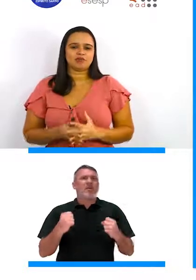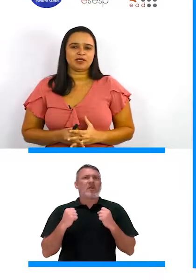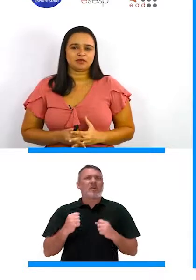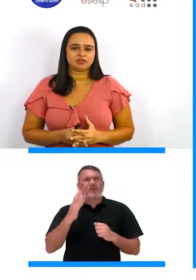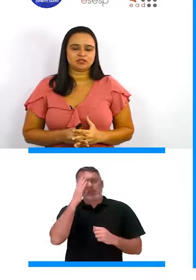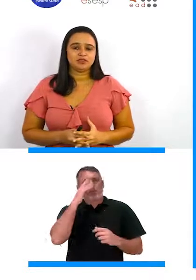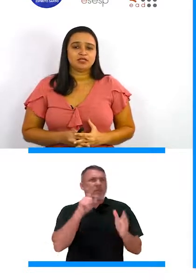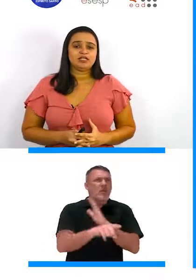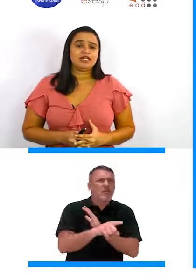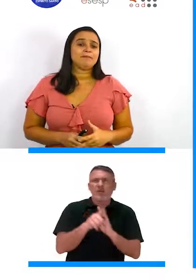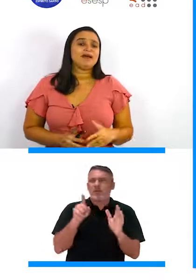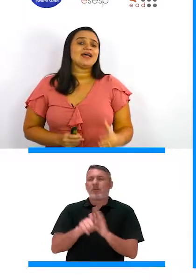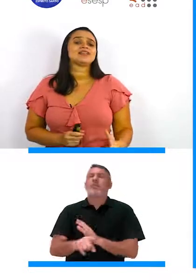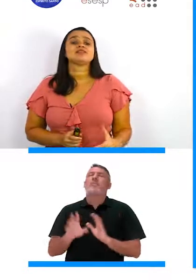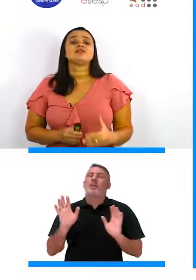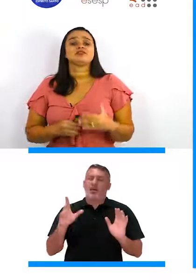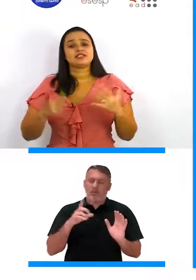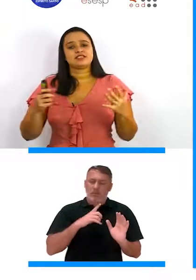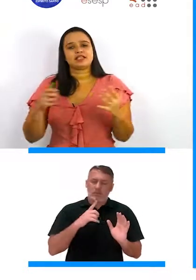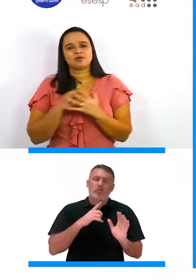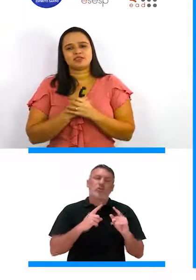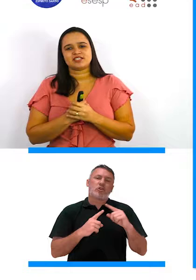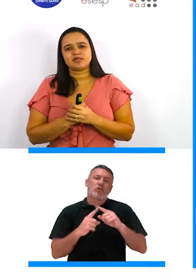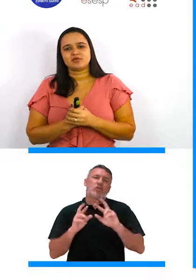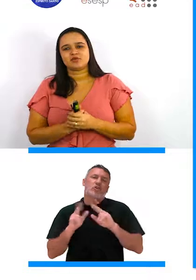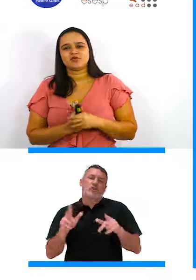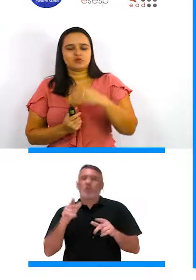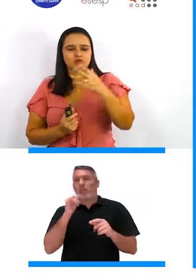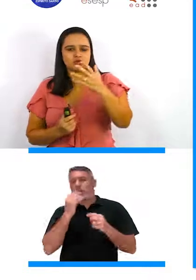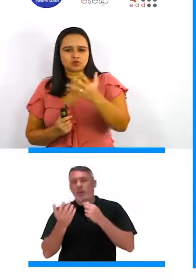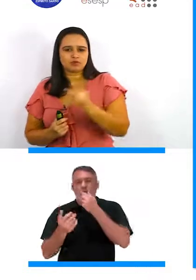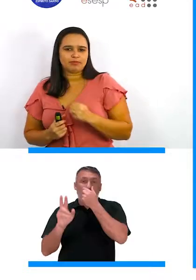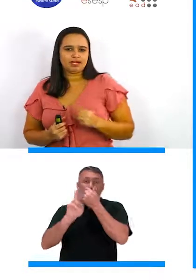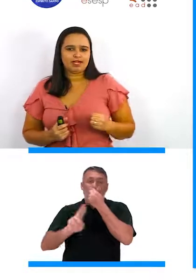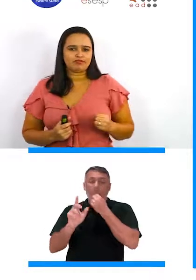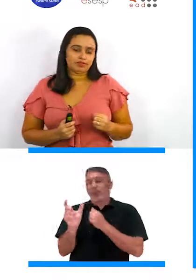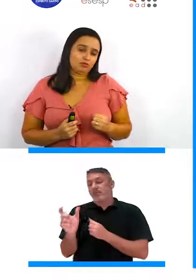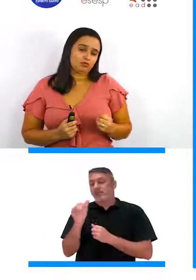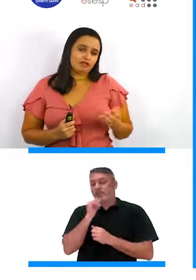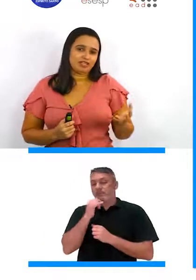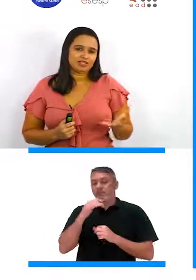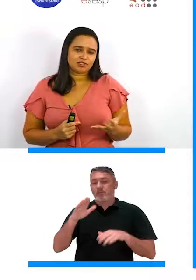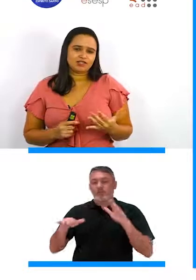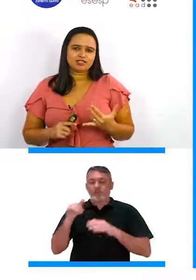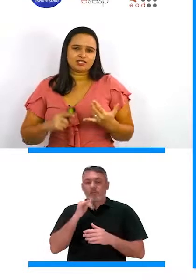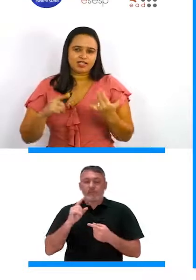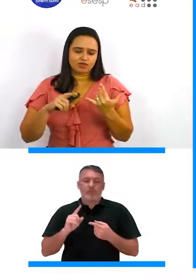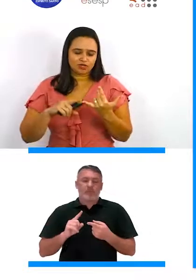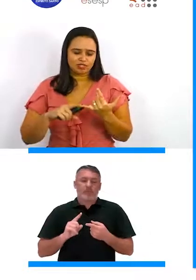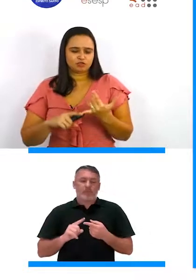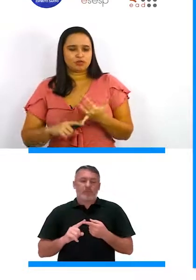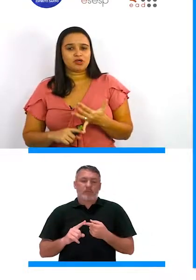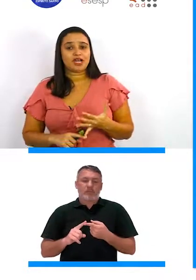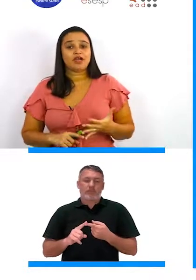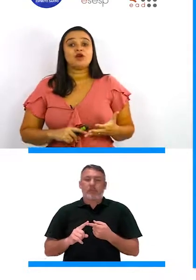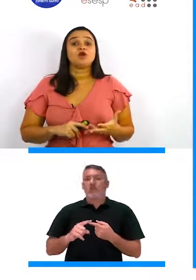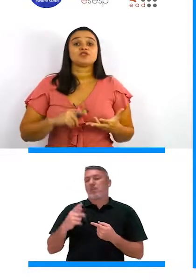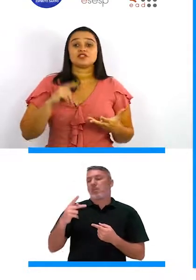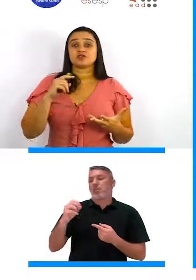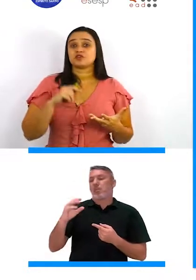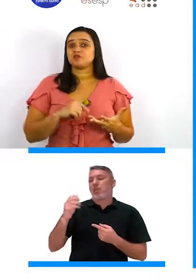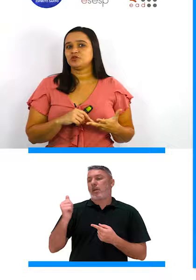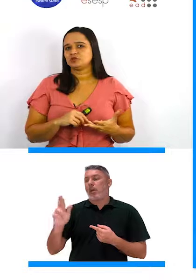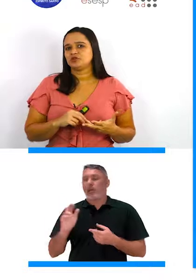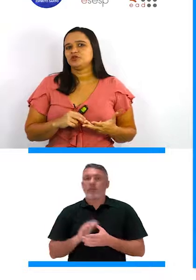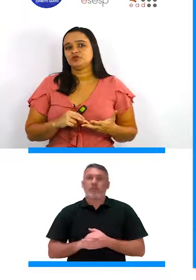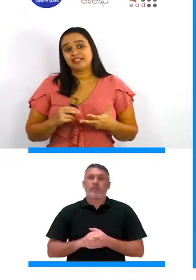as pessoas já perguntam, né? Mas vocês têm, por exemplo, o uso da palavra, a variação lexical no caso de pocá,